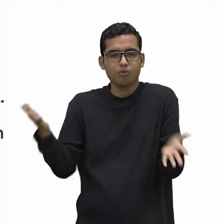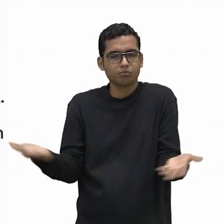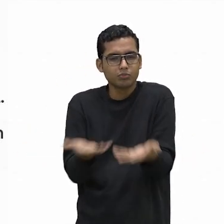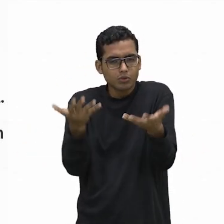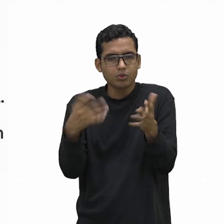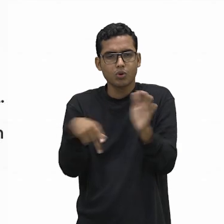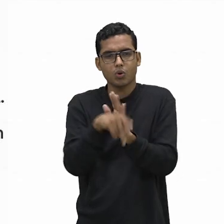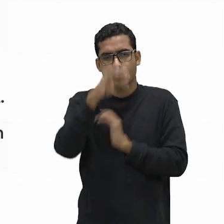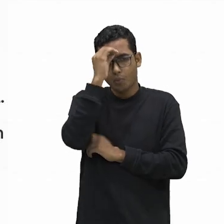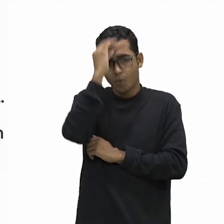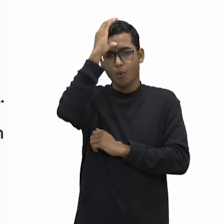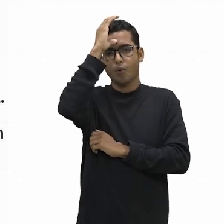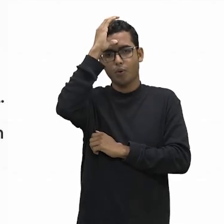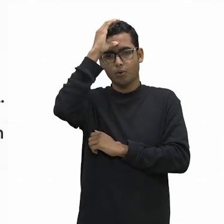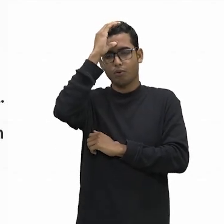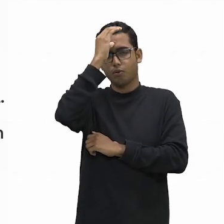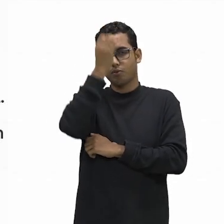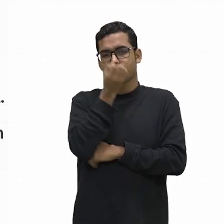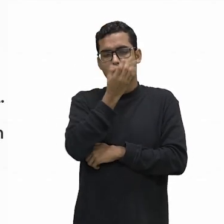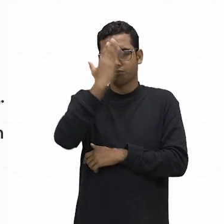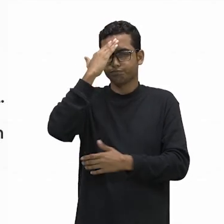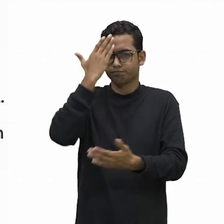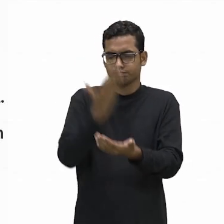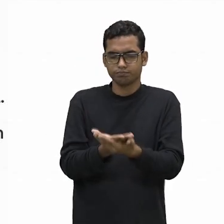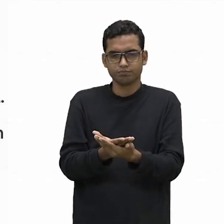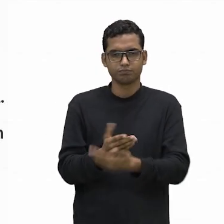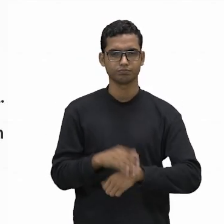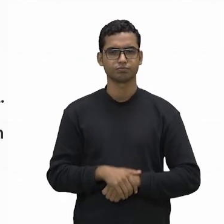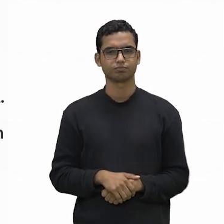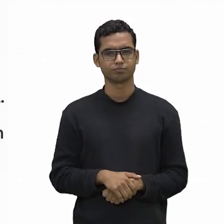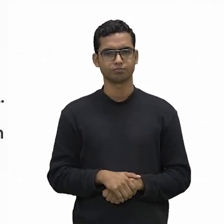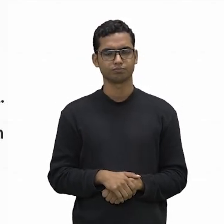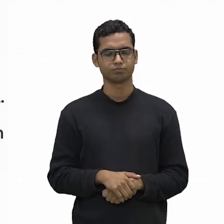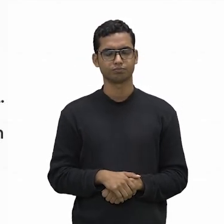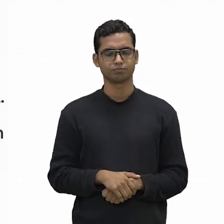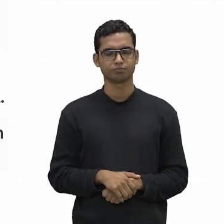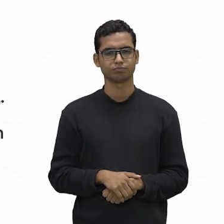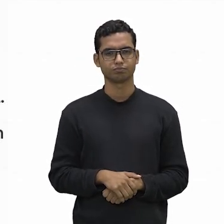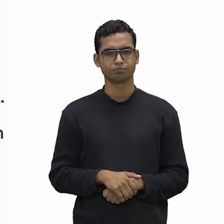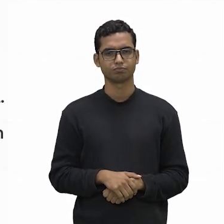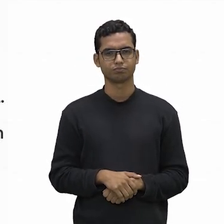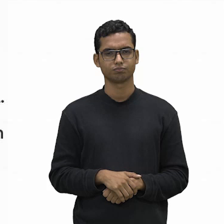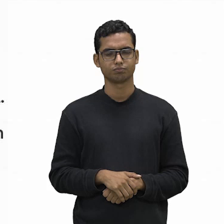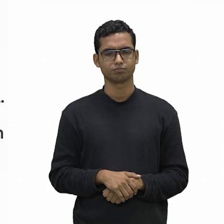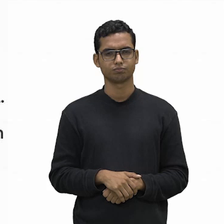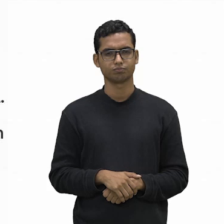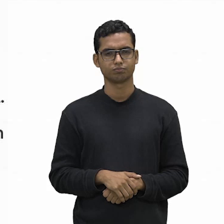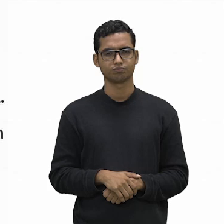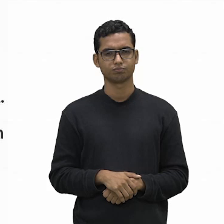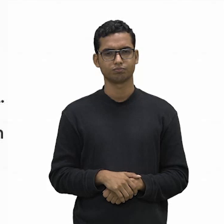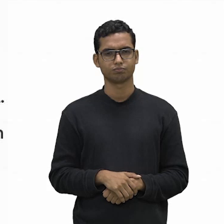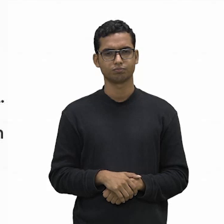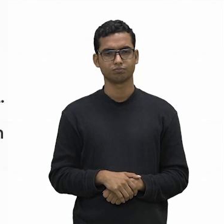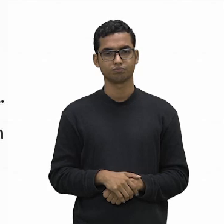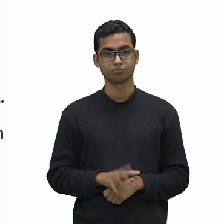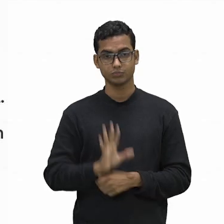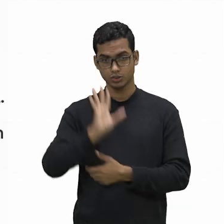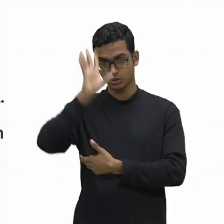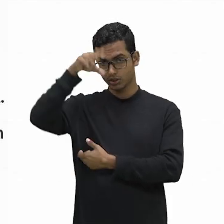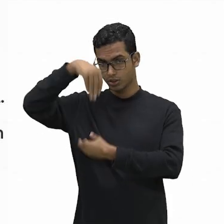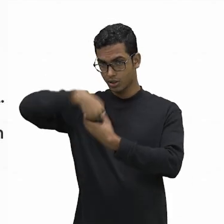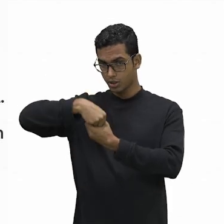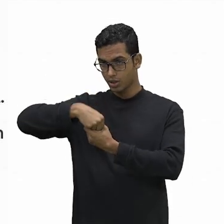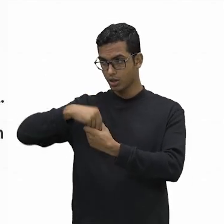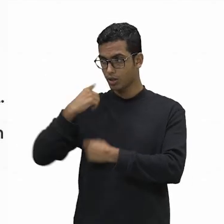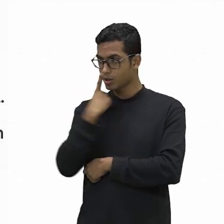seja indubitavelmente confiável. Dentro dessa filosofia da ciência, nós temos a filosofia da física. O que